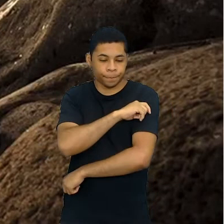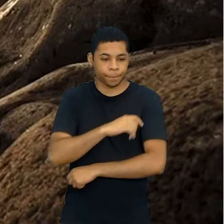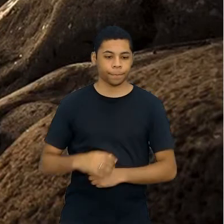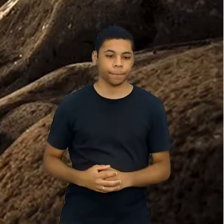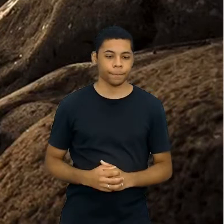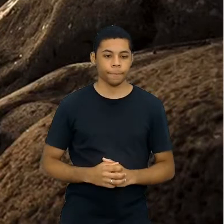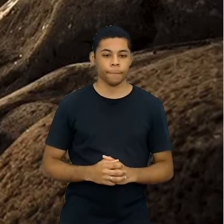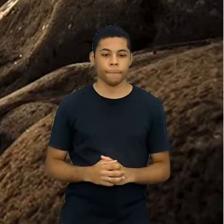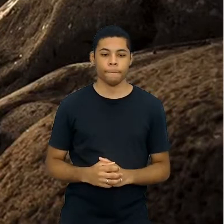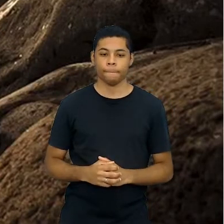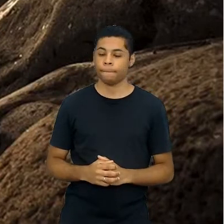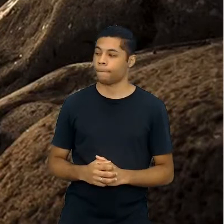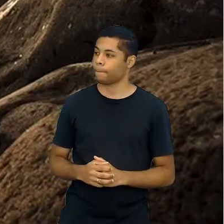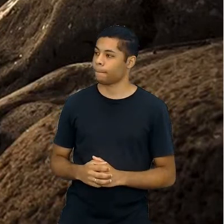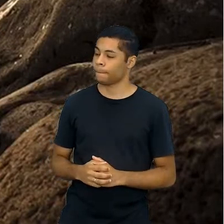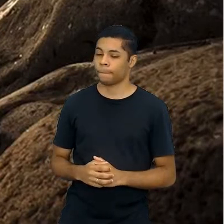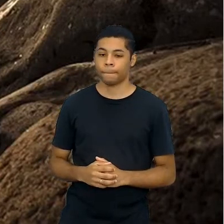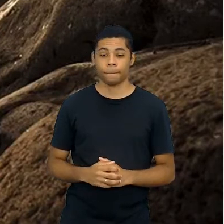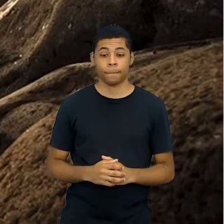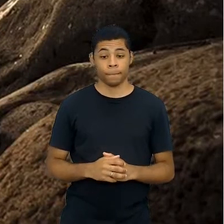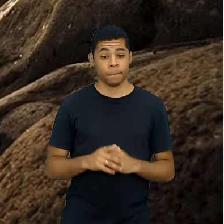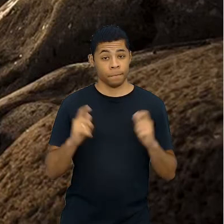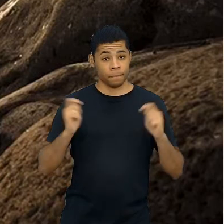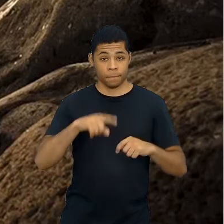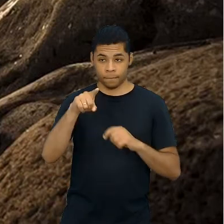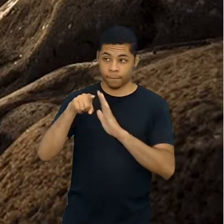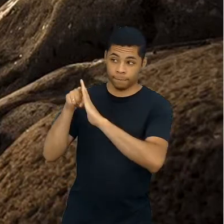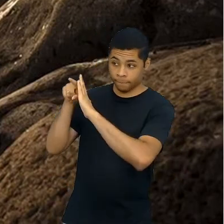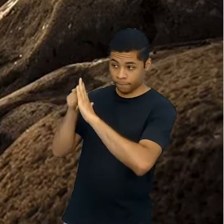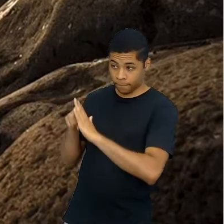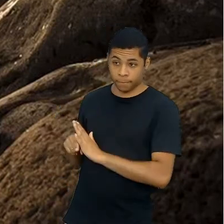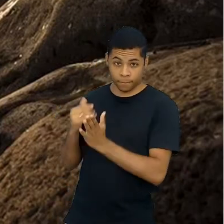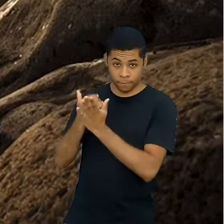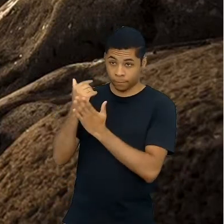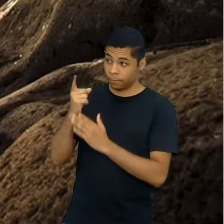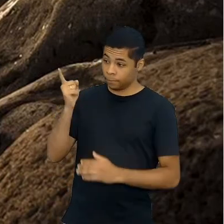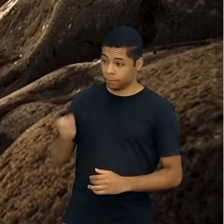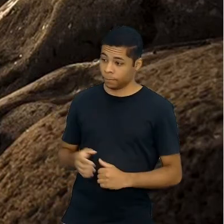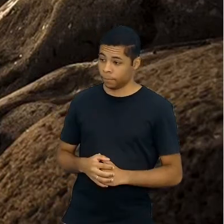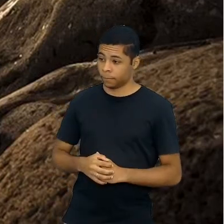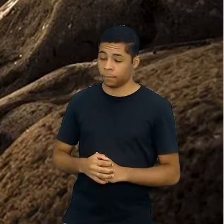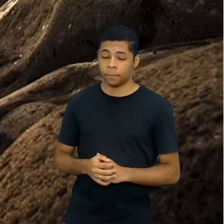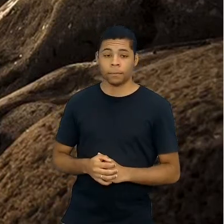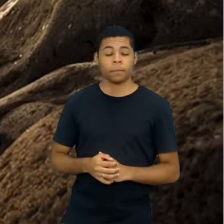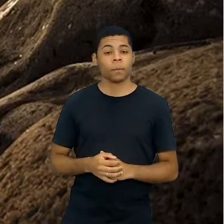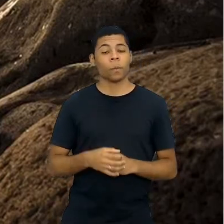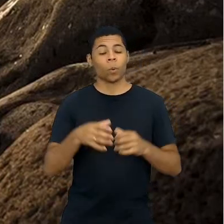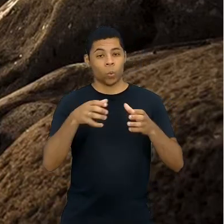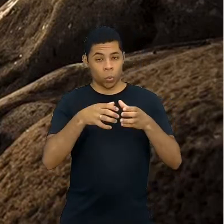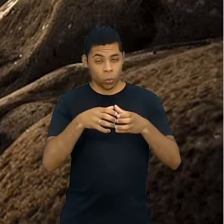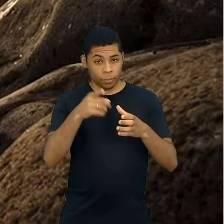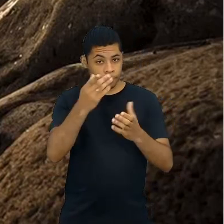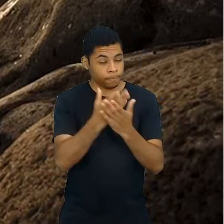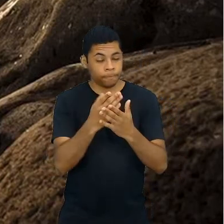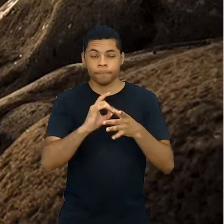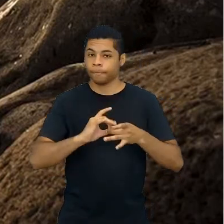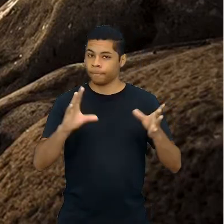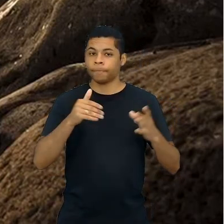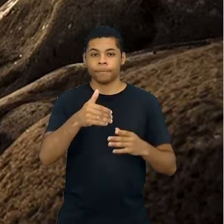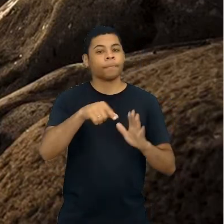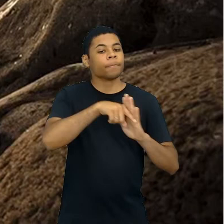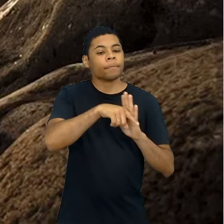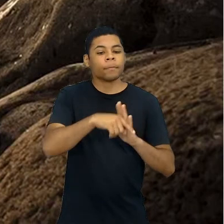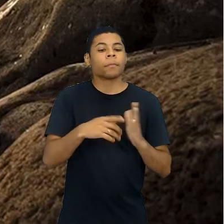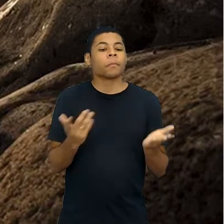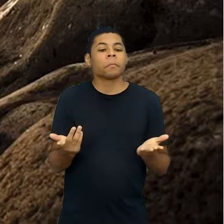hoje. E aí vocês podem fazer aí uma pesquisa, está aí na tela para vocês. E aí em grupos os estudantes farão uma pesquisa sobre